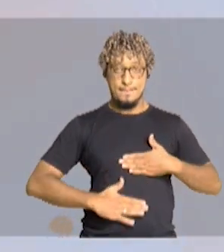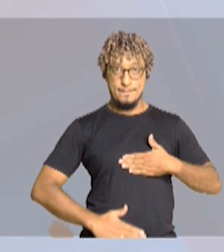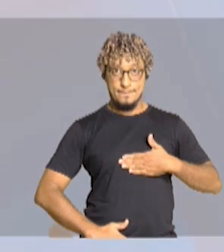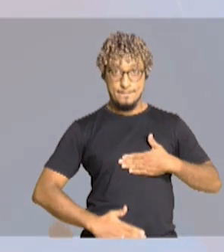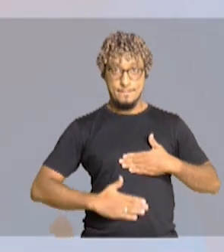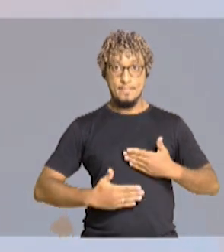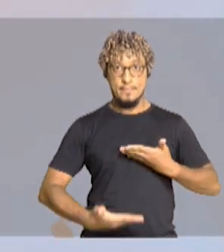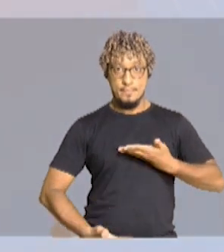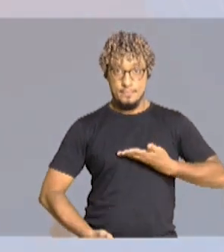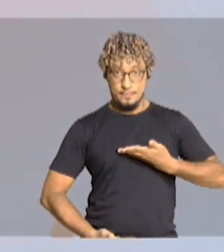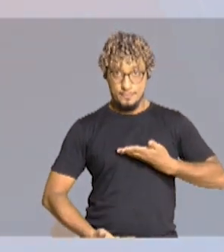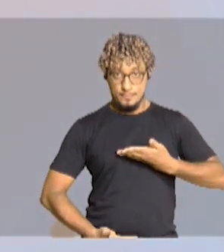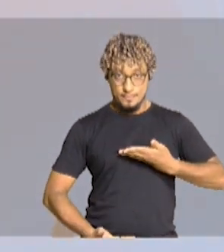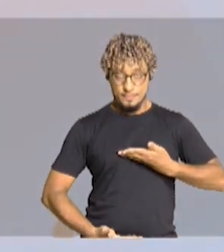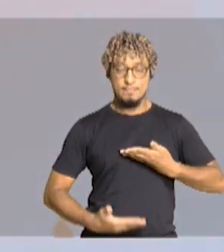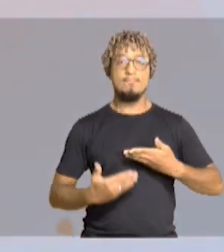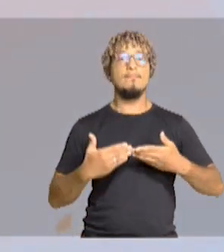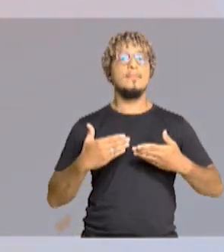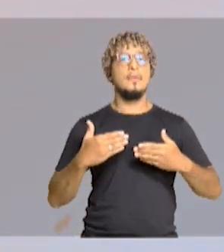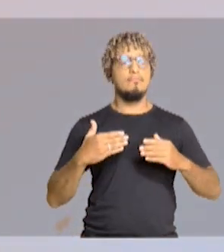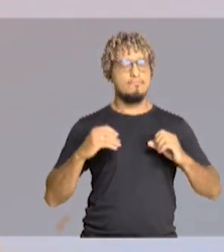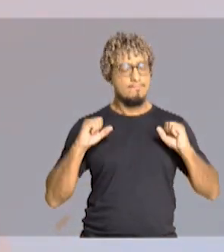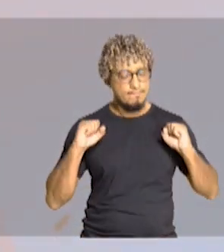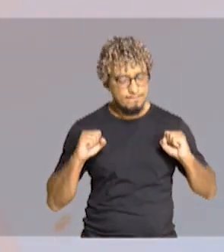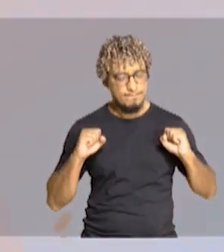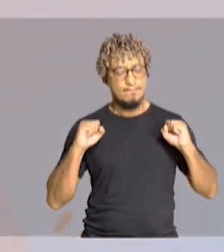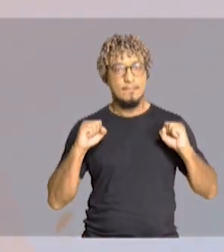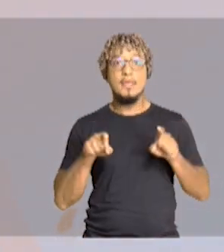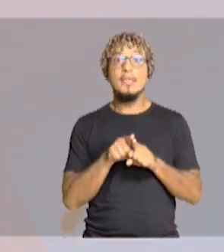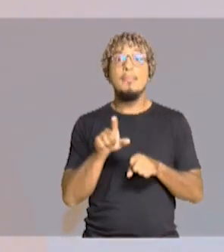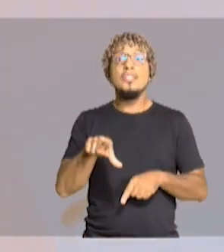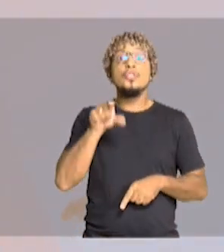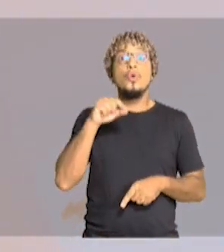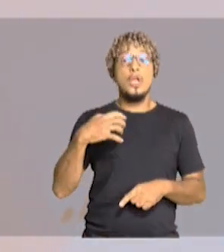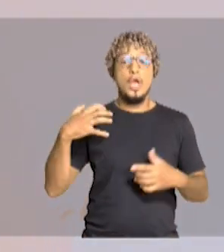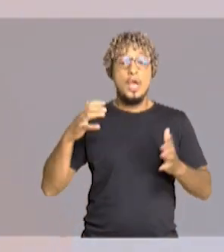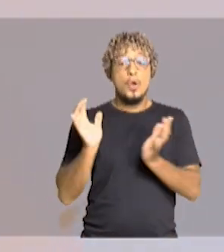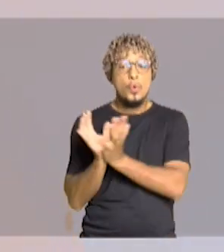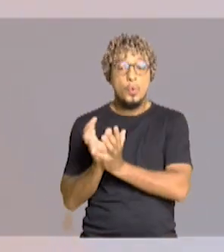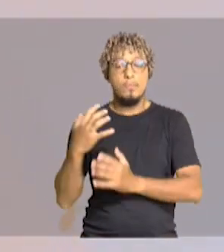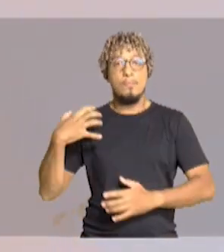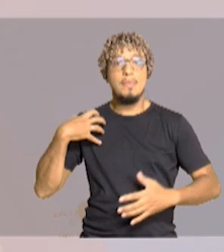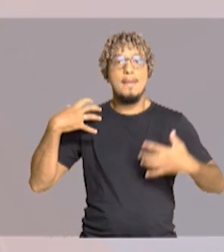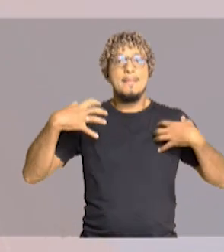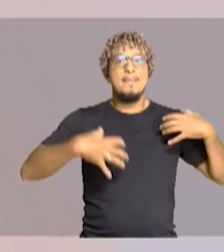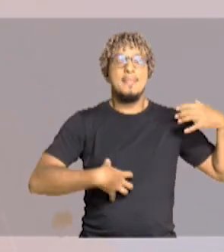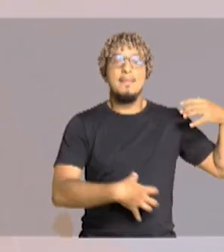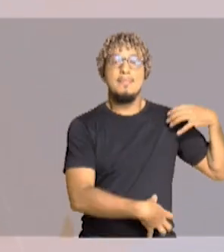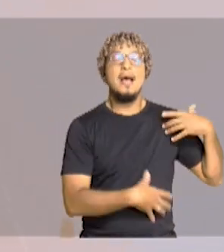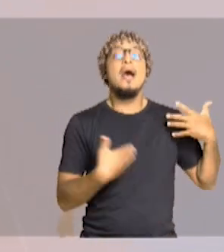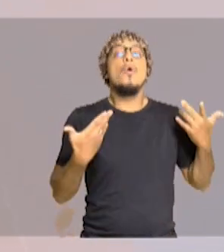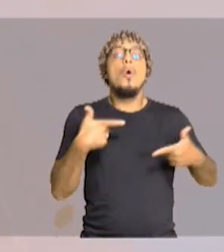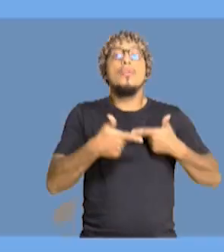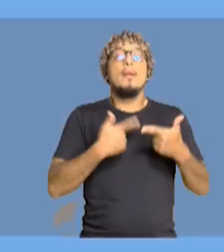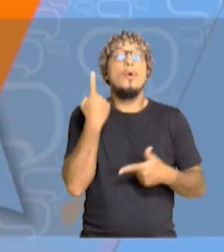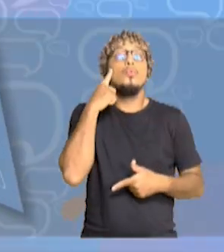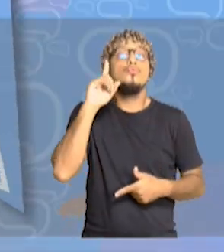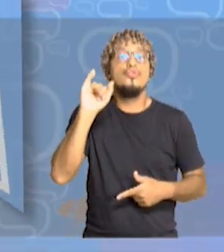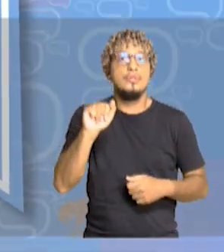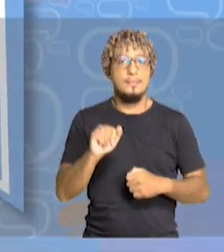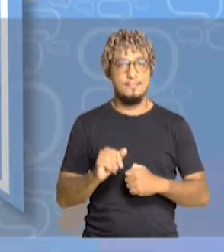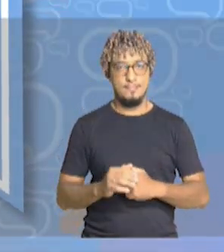é o abdômen essa parte do abdômen e escolher um grupo para ser trabalhado naquele dia um grupo muscular para ser trabalhado naquele